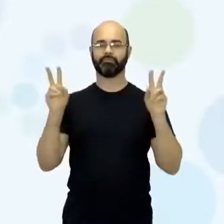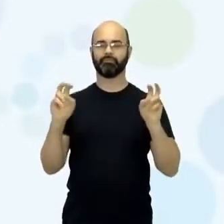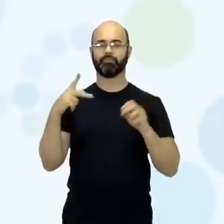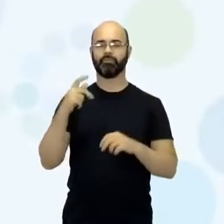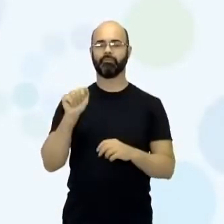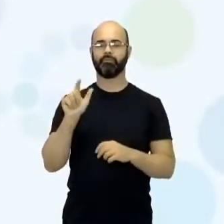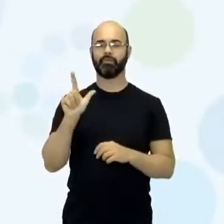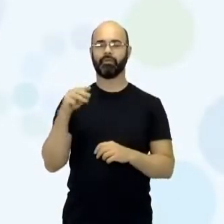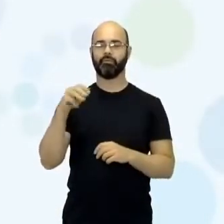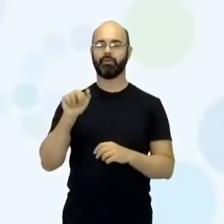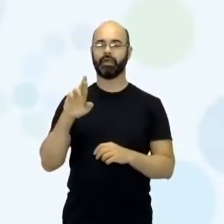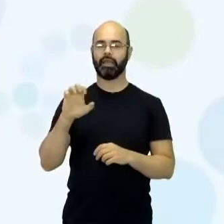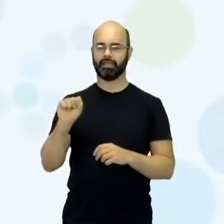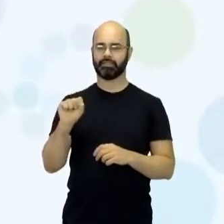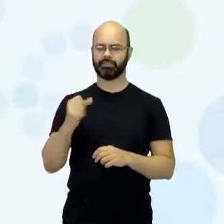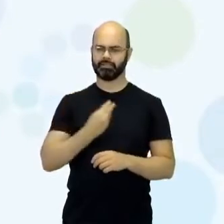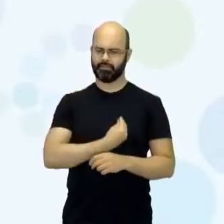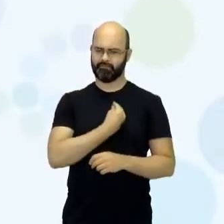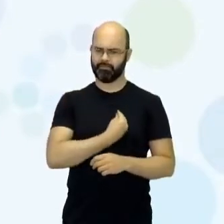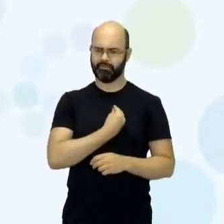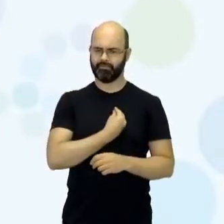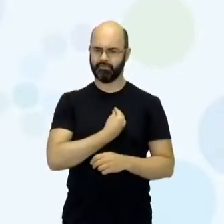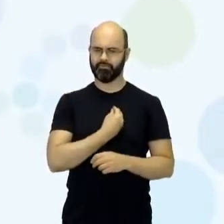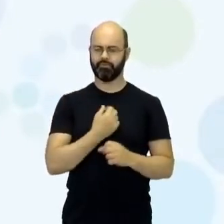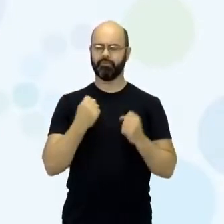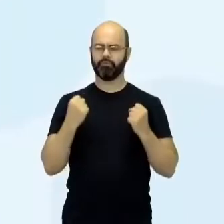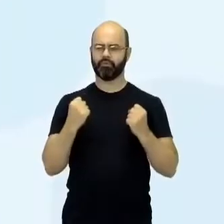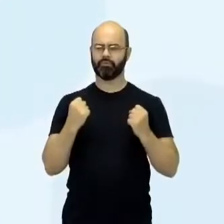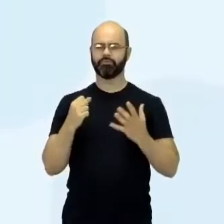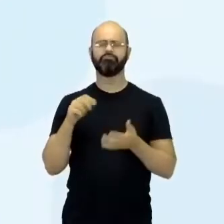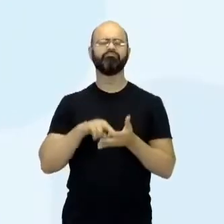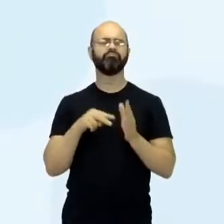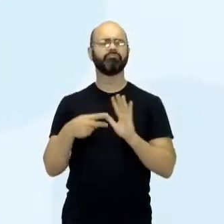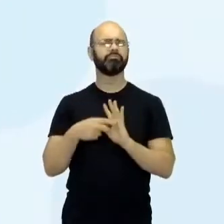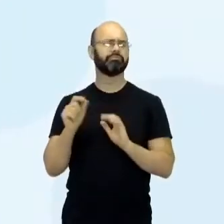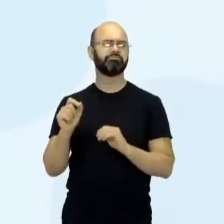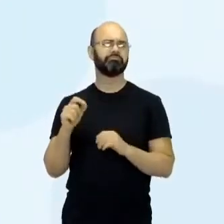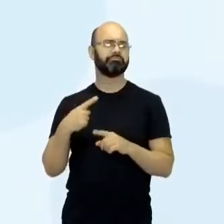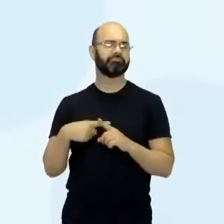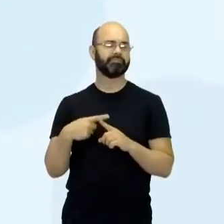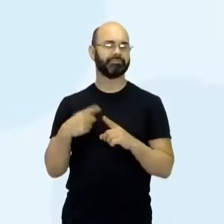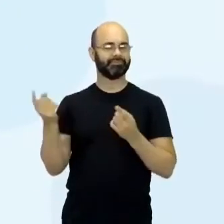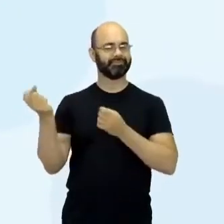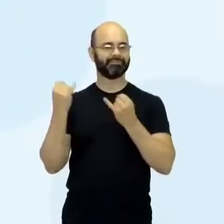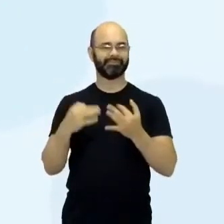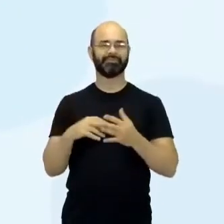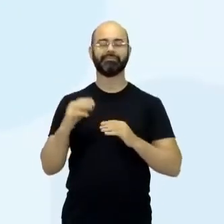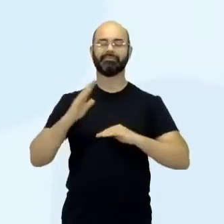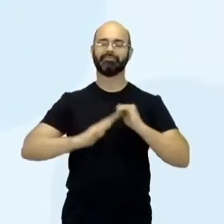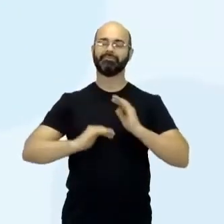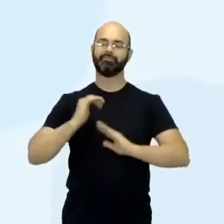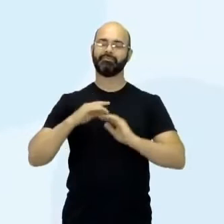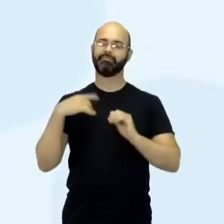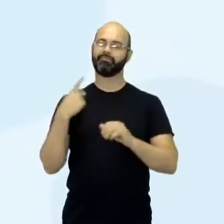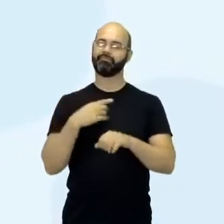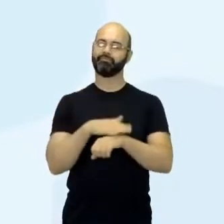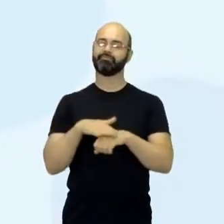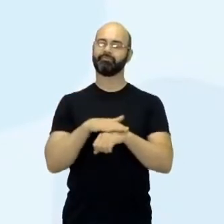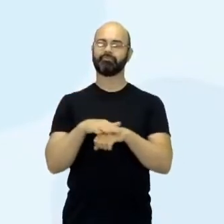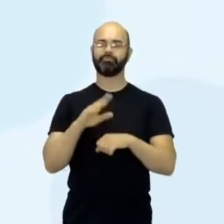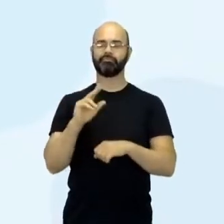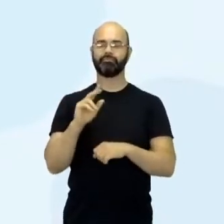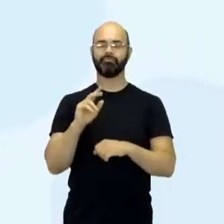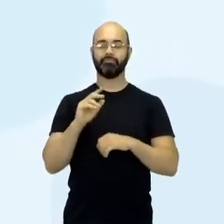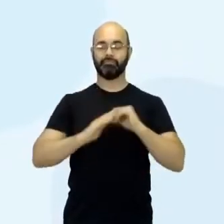Palmares vive. E a gente vai ver por que Palmares vive, né? A habilidade, vamos conversar um pouco sobre a